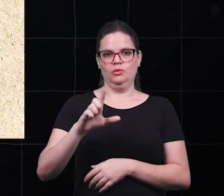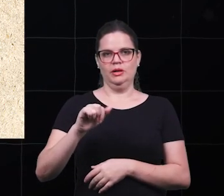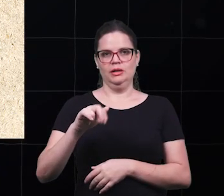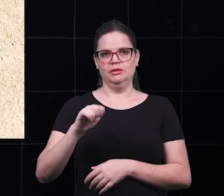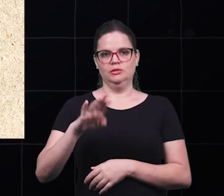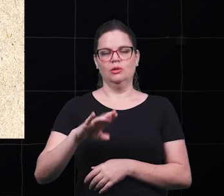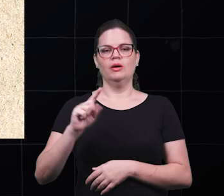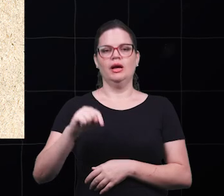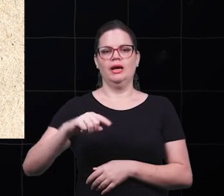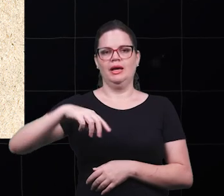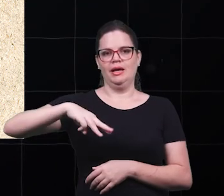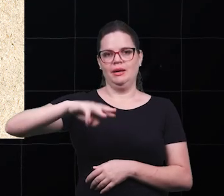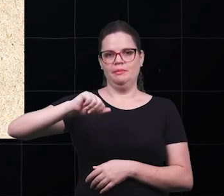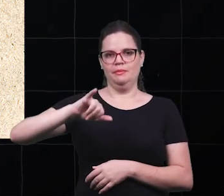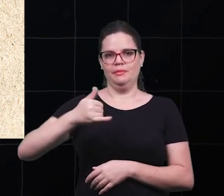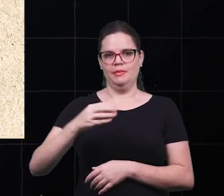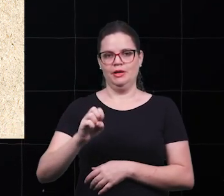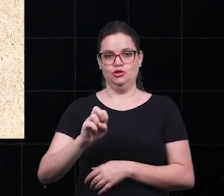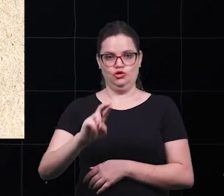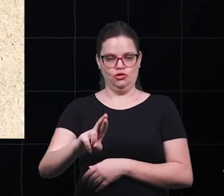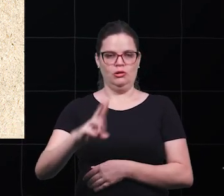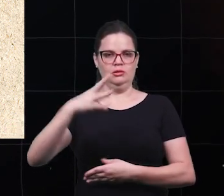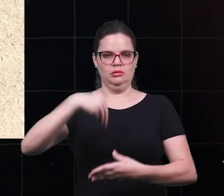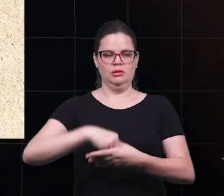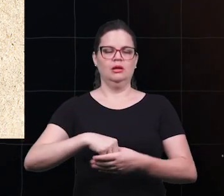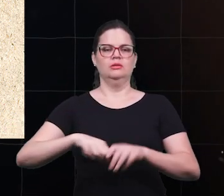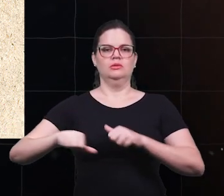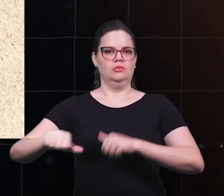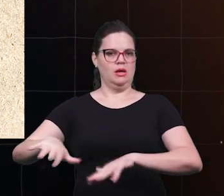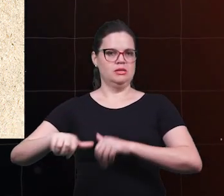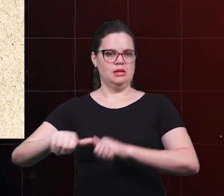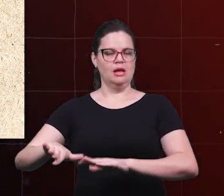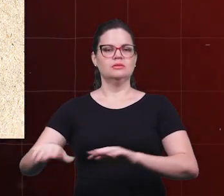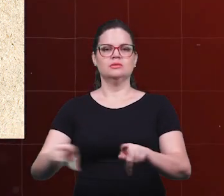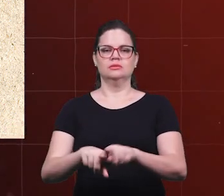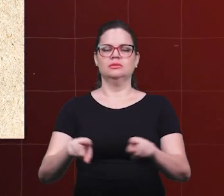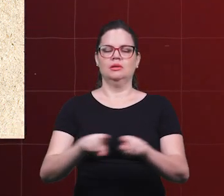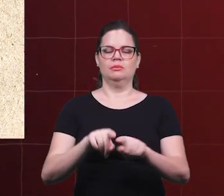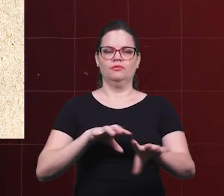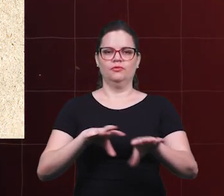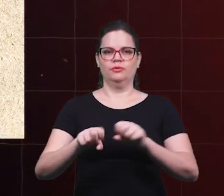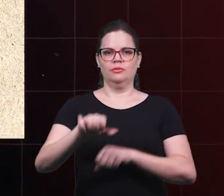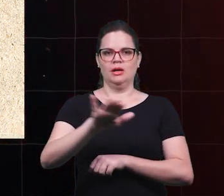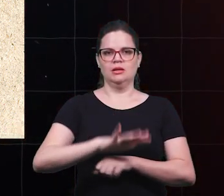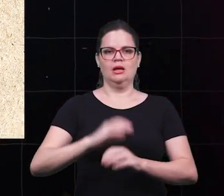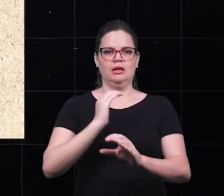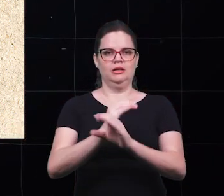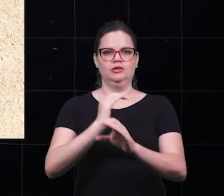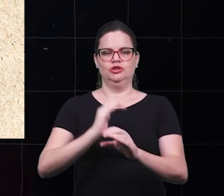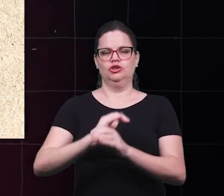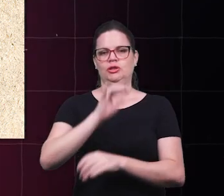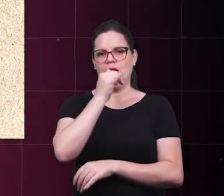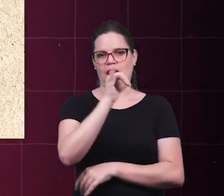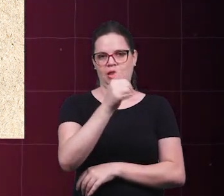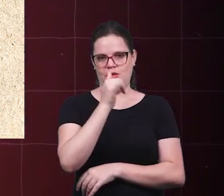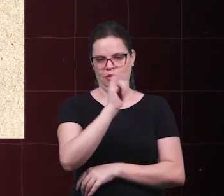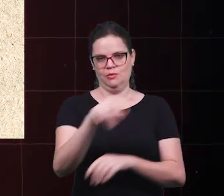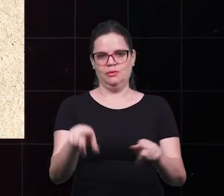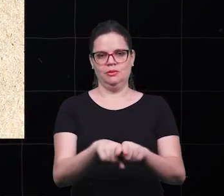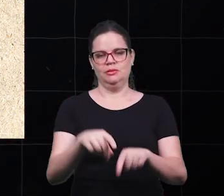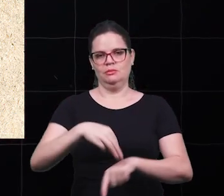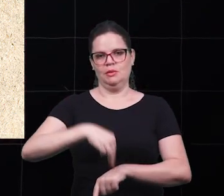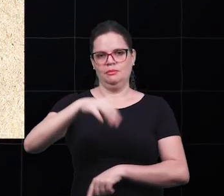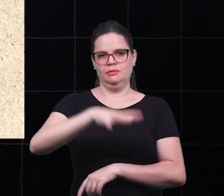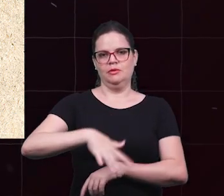Força Aérea Brasileira, pastor, membro do Grupo Ciência e Fé, graduado em Engenharia Eletrônica pela UP e também é mestre